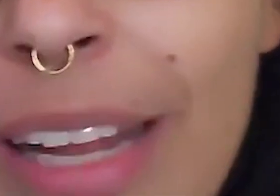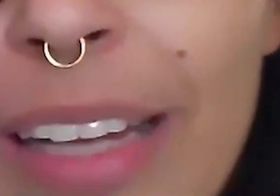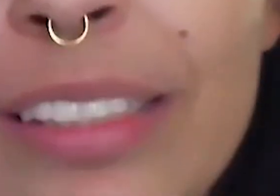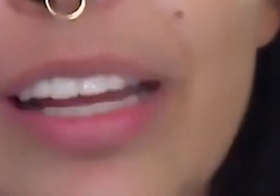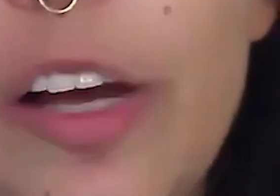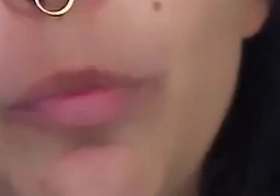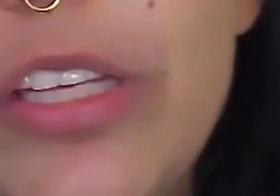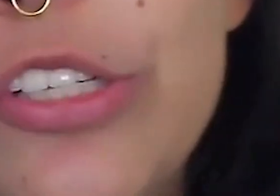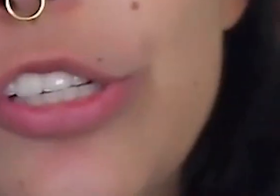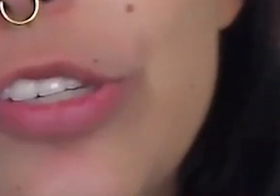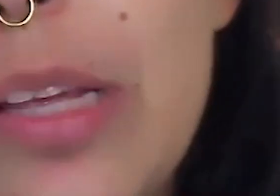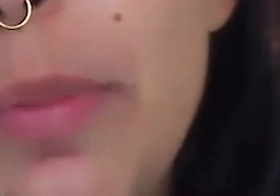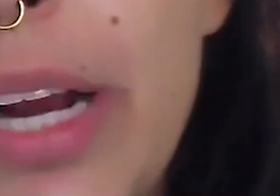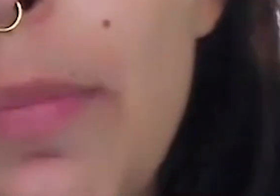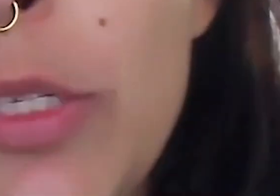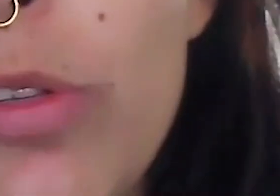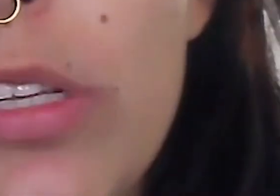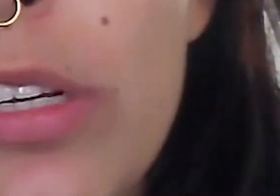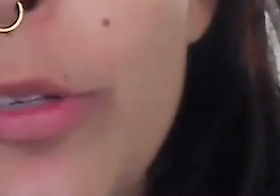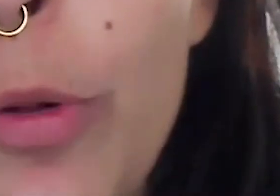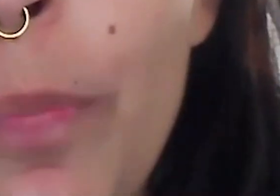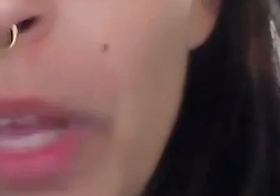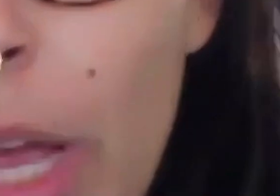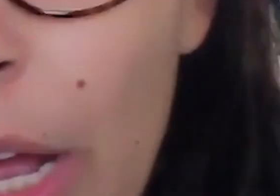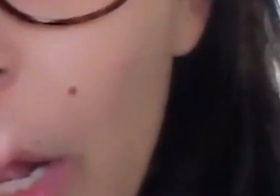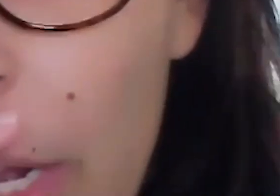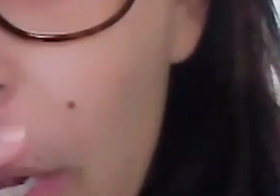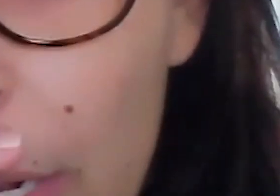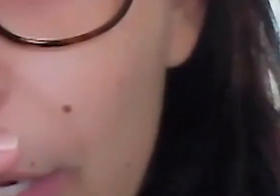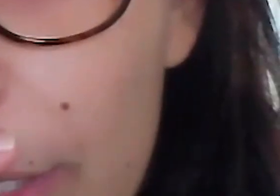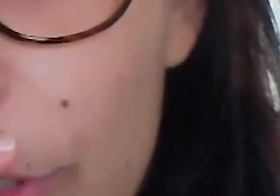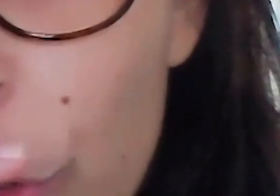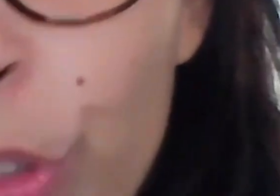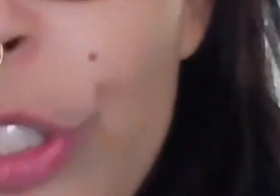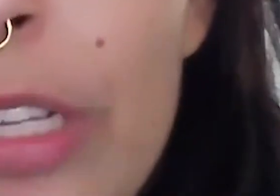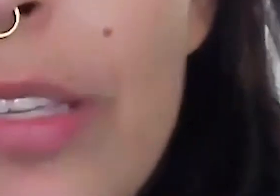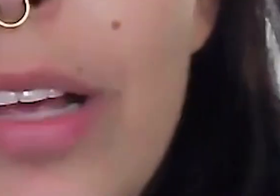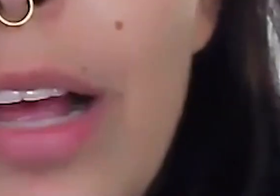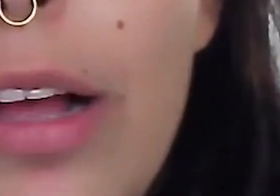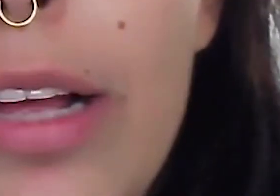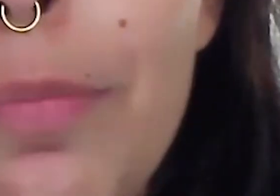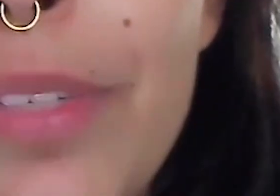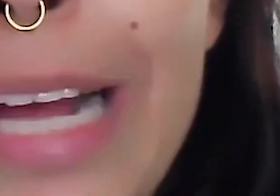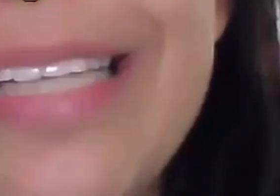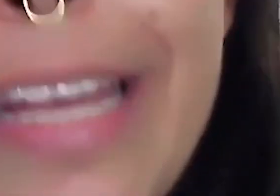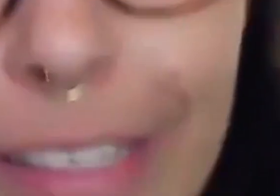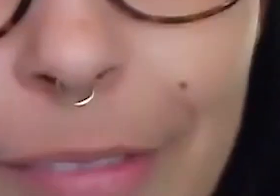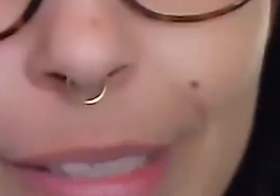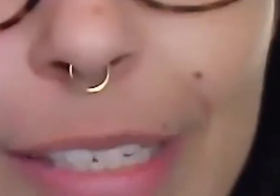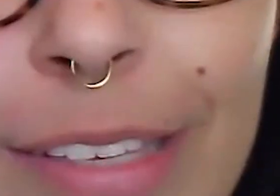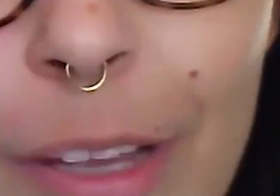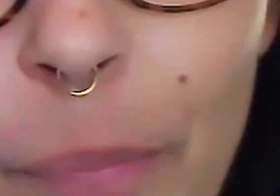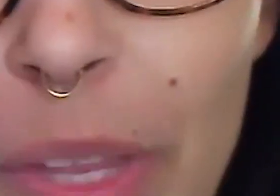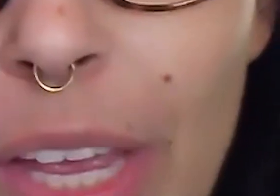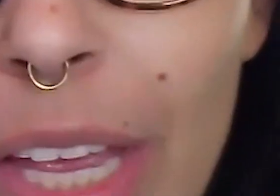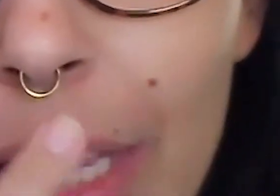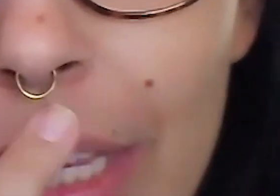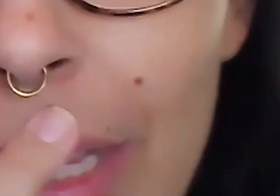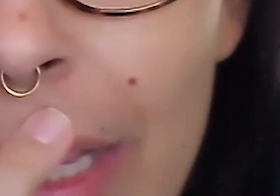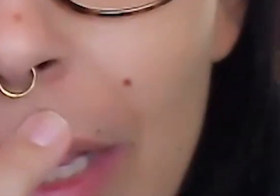implementada realmente a gente sempre acaba associando a a justiça a cadeia em